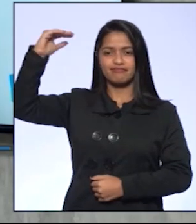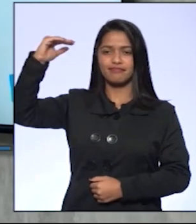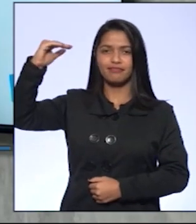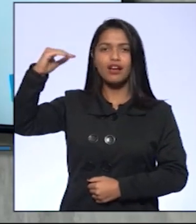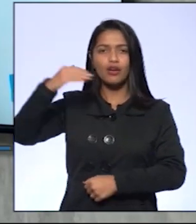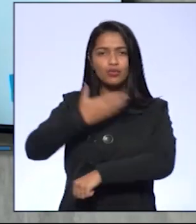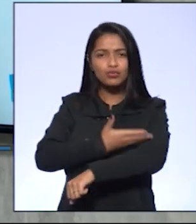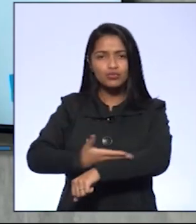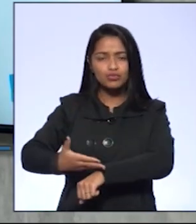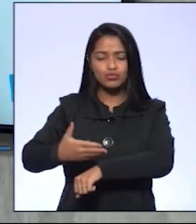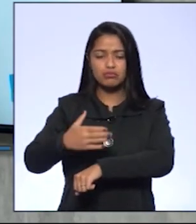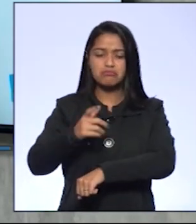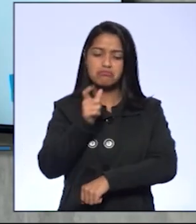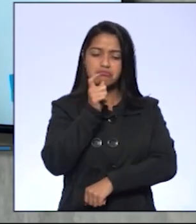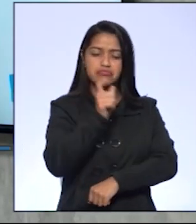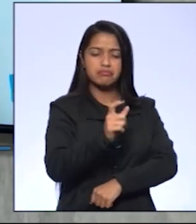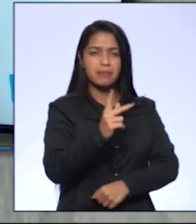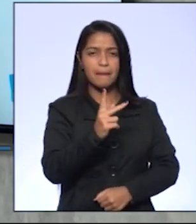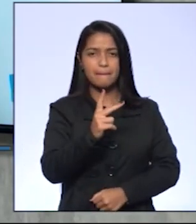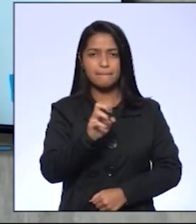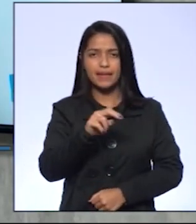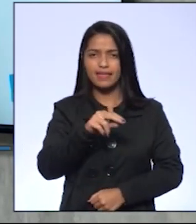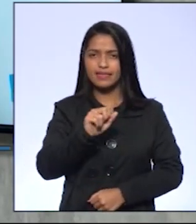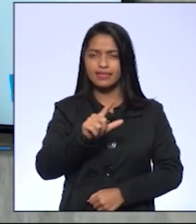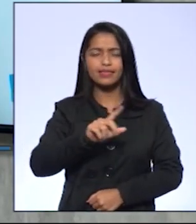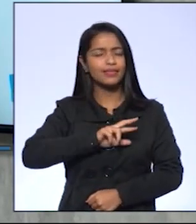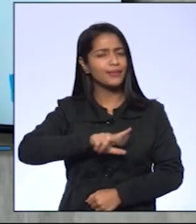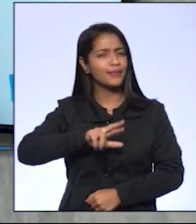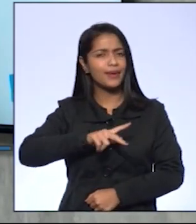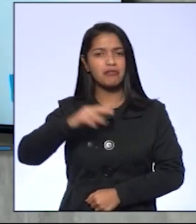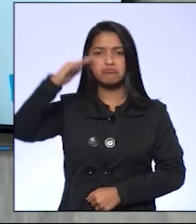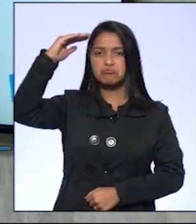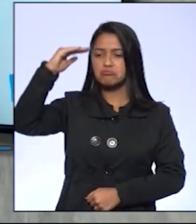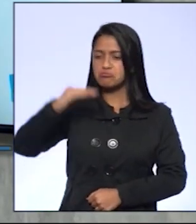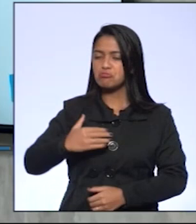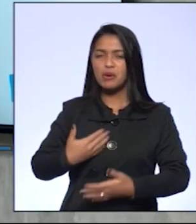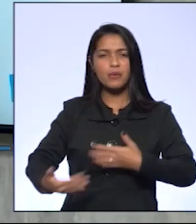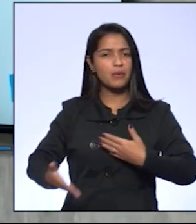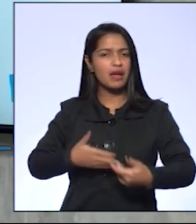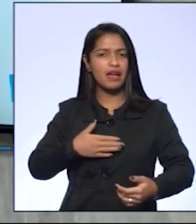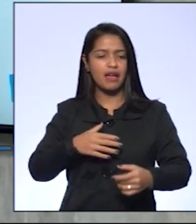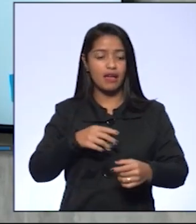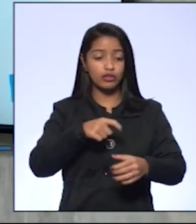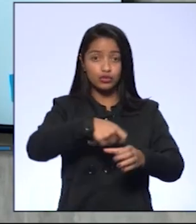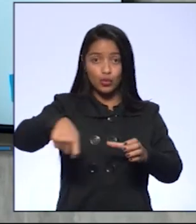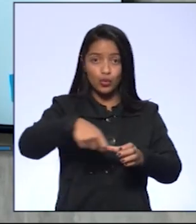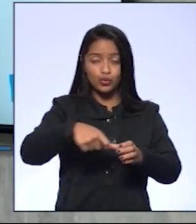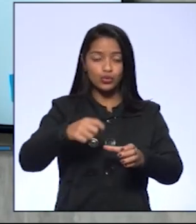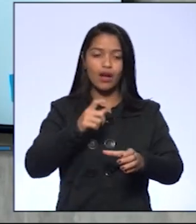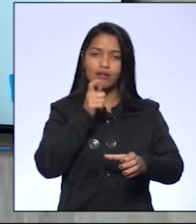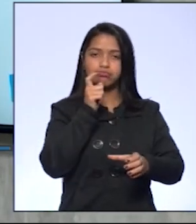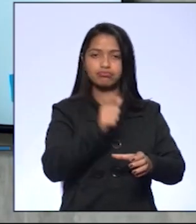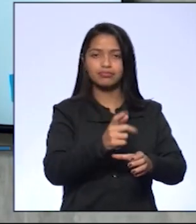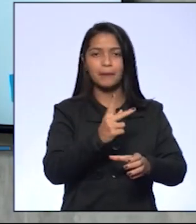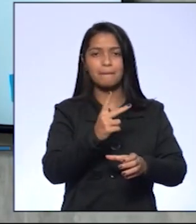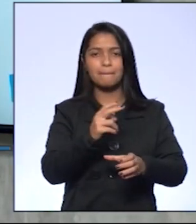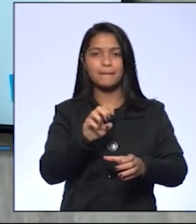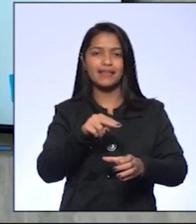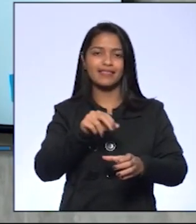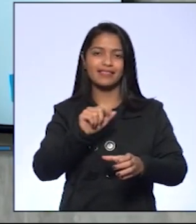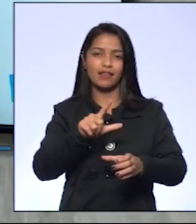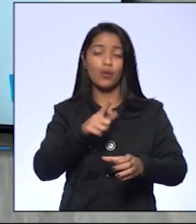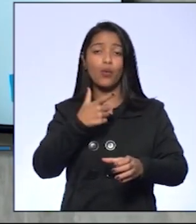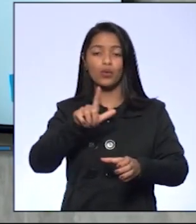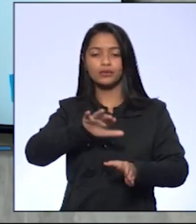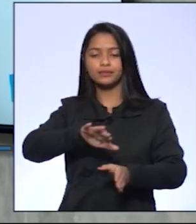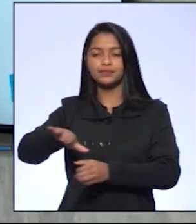Qualquer pessoa que veja um estojo diz penal. Lá, a salsicha, que para a gente é a salsicha,